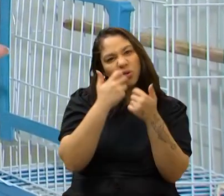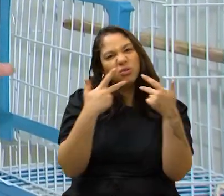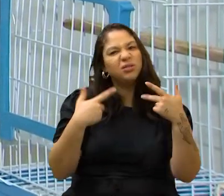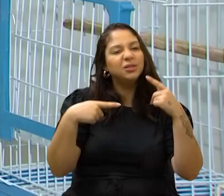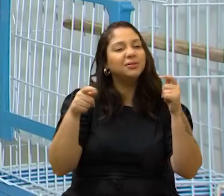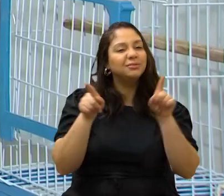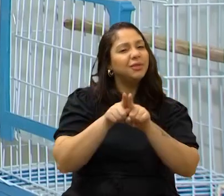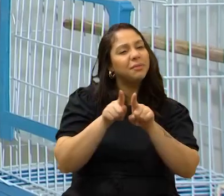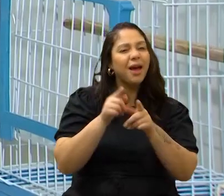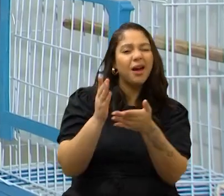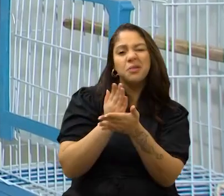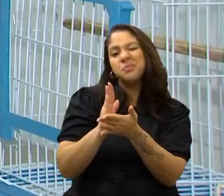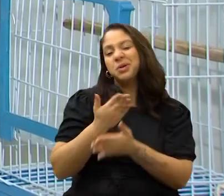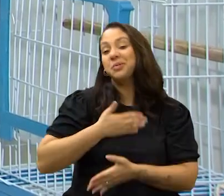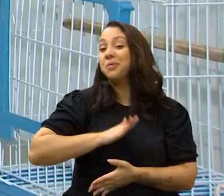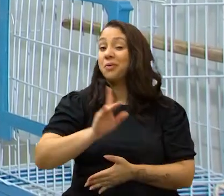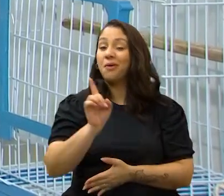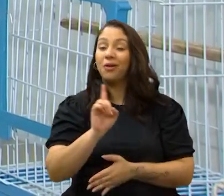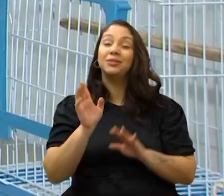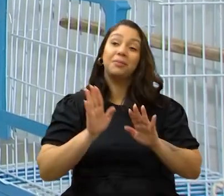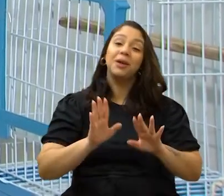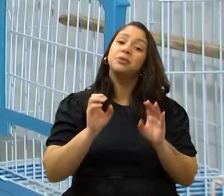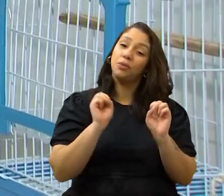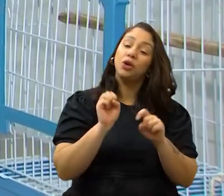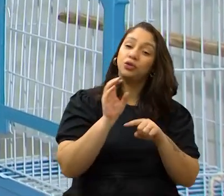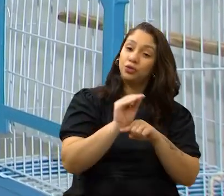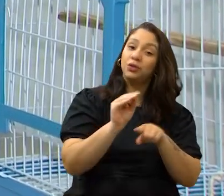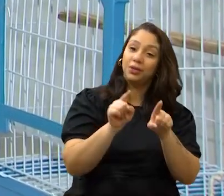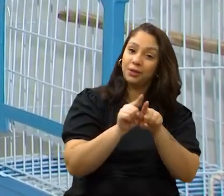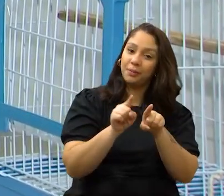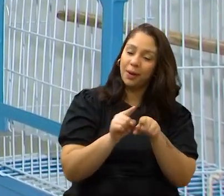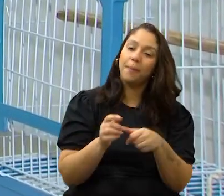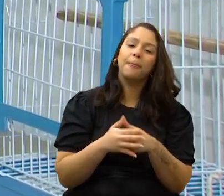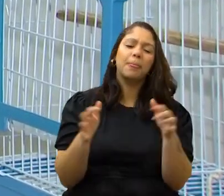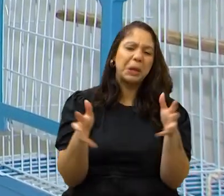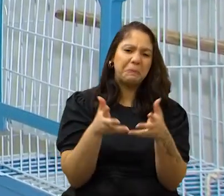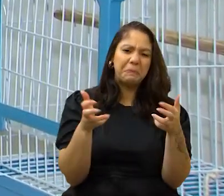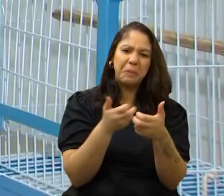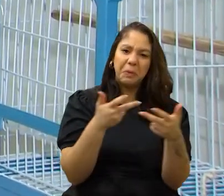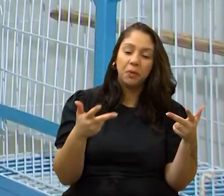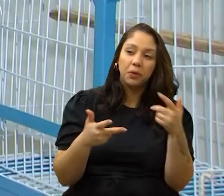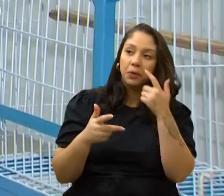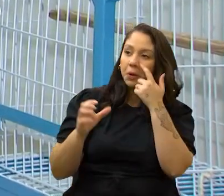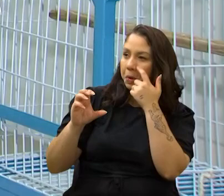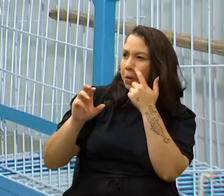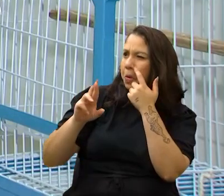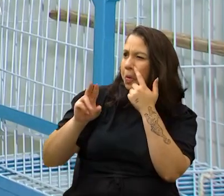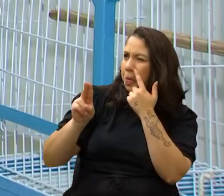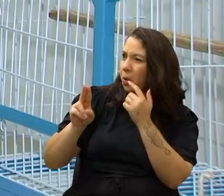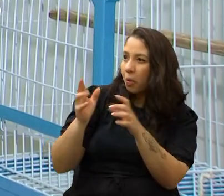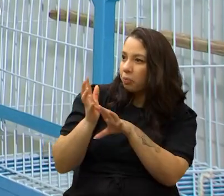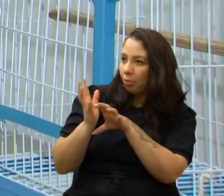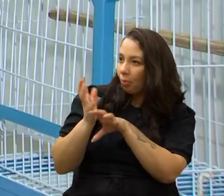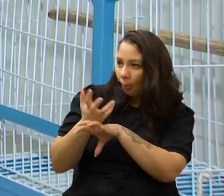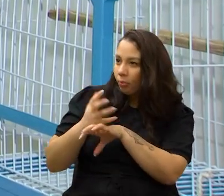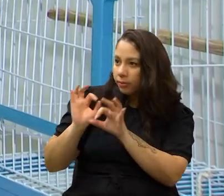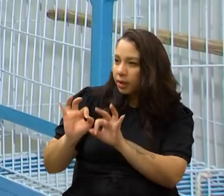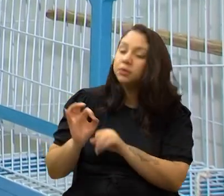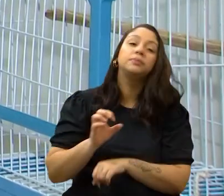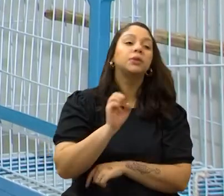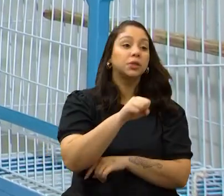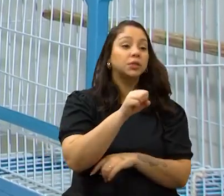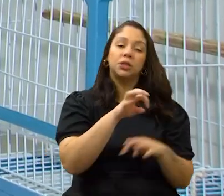de frutas, mas algumas aceitam sim. Legumes, pode ser oferecido cru. A gente